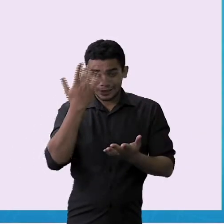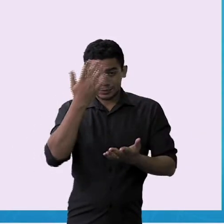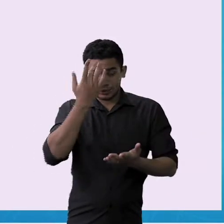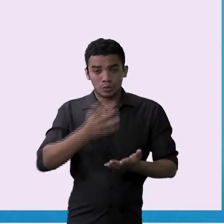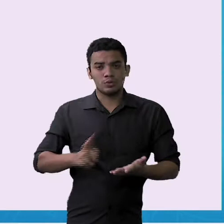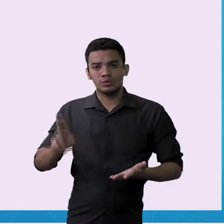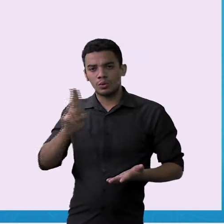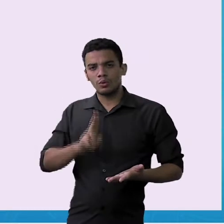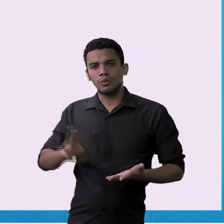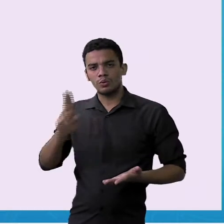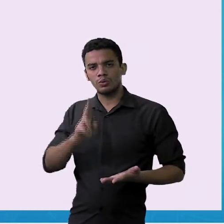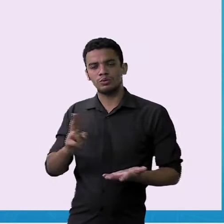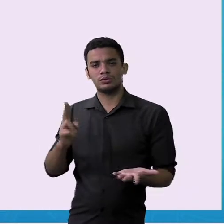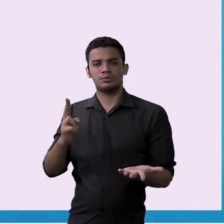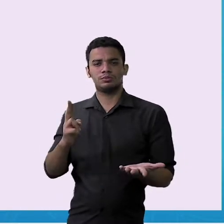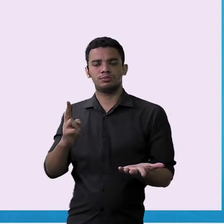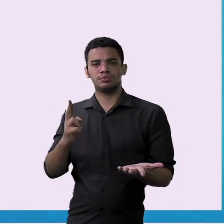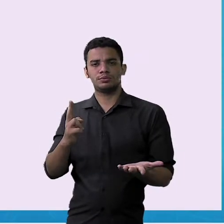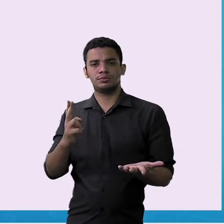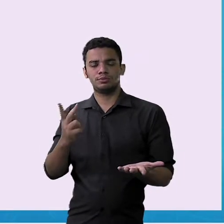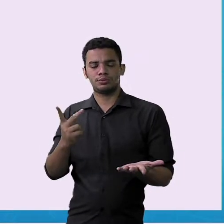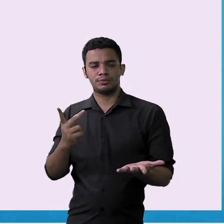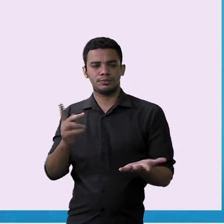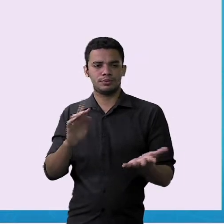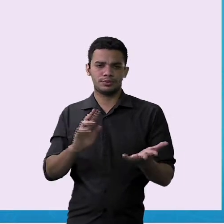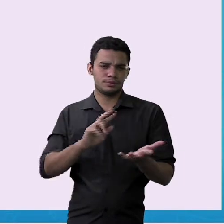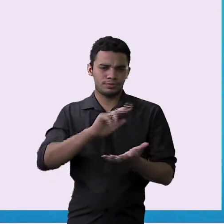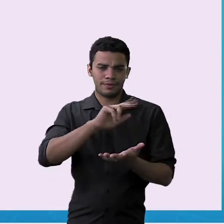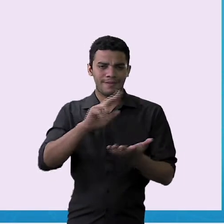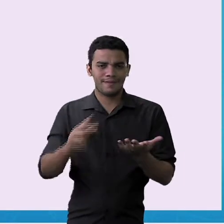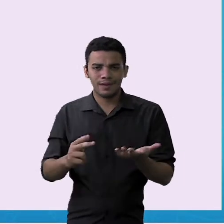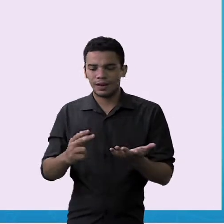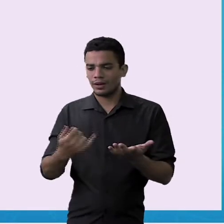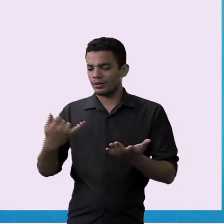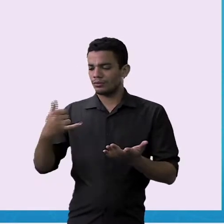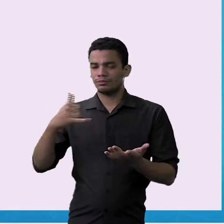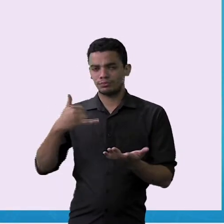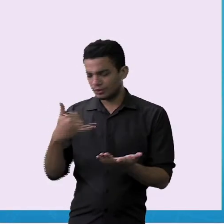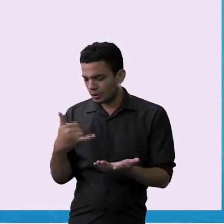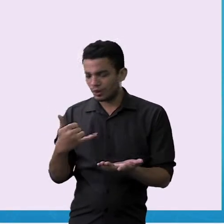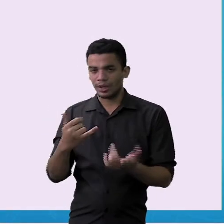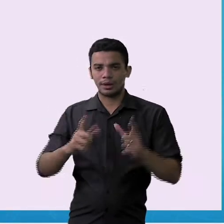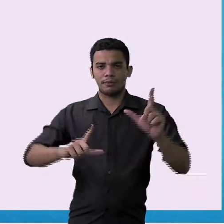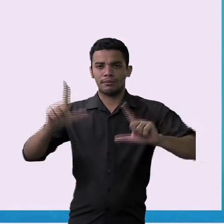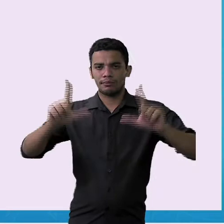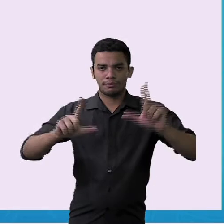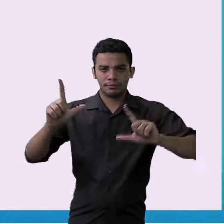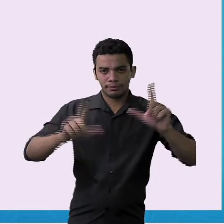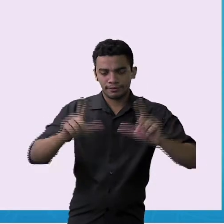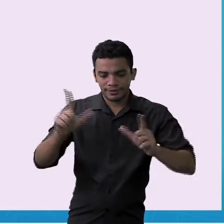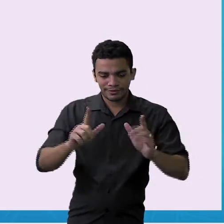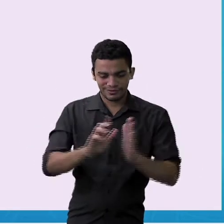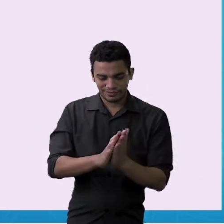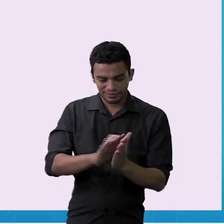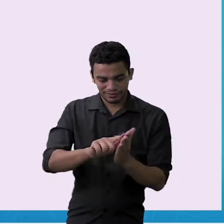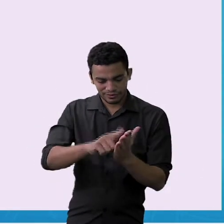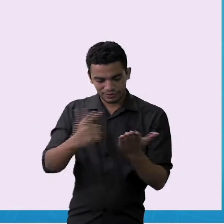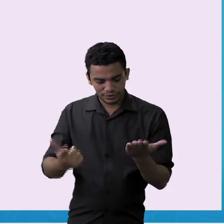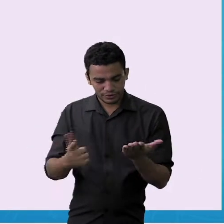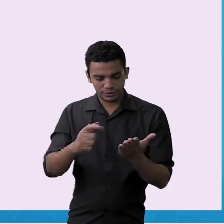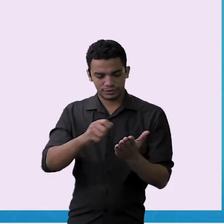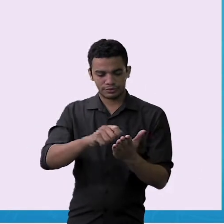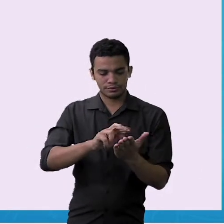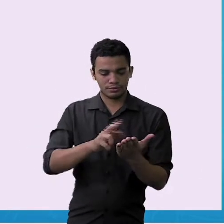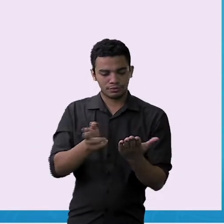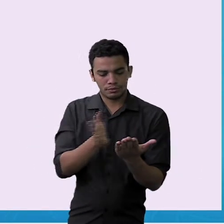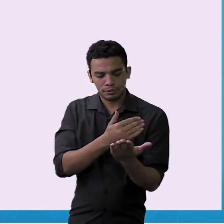massa, jornais, revistas, televisão, rádio e internet.